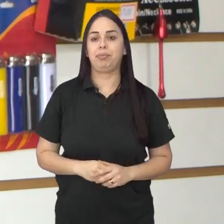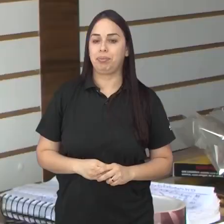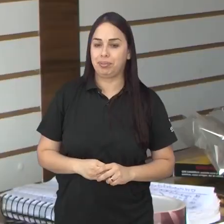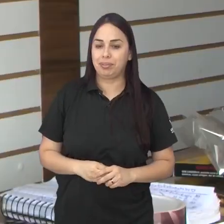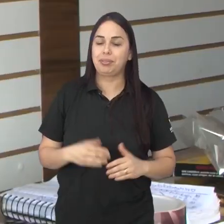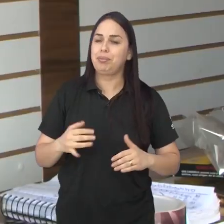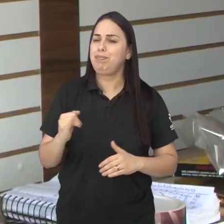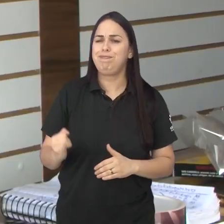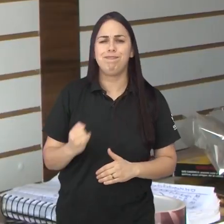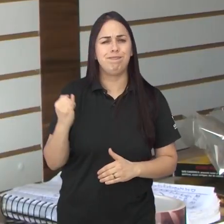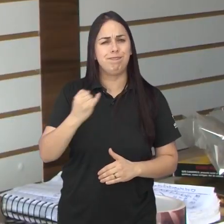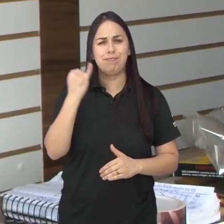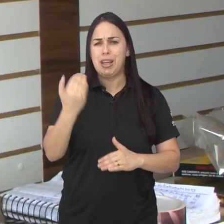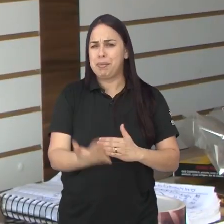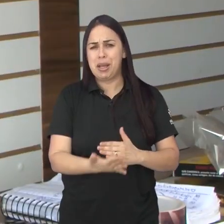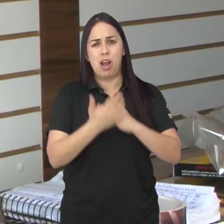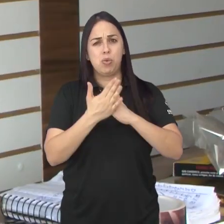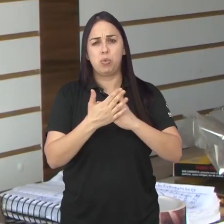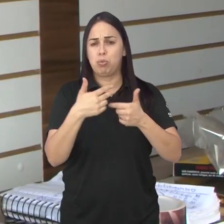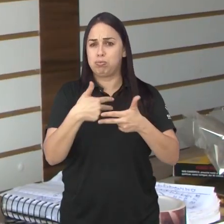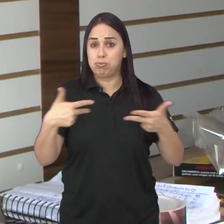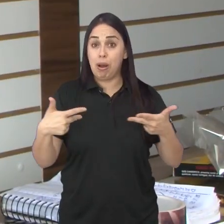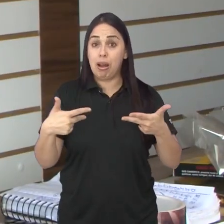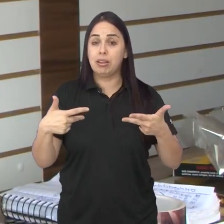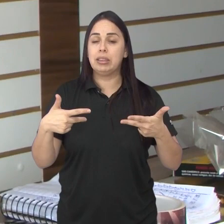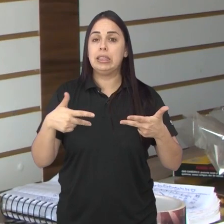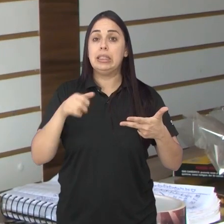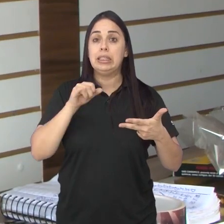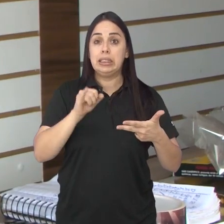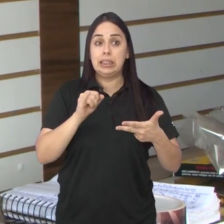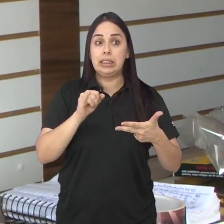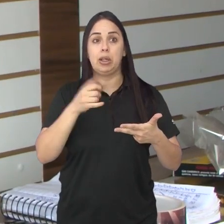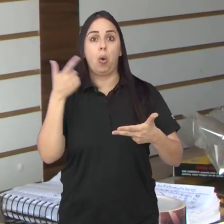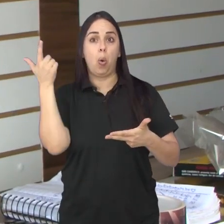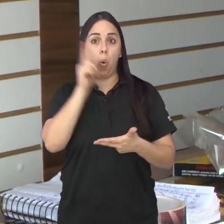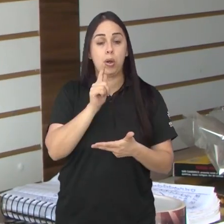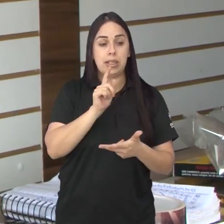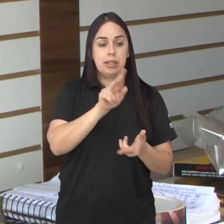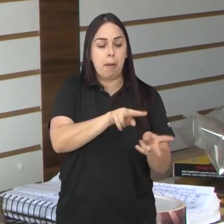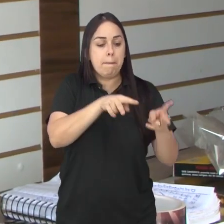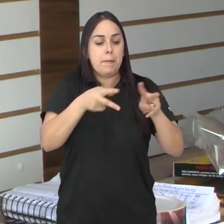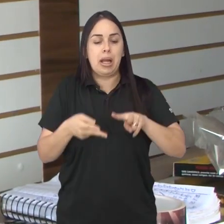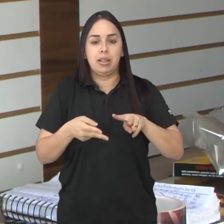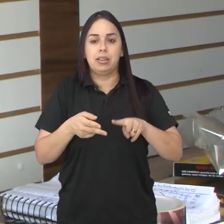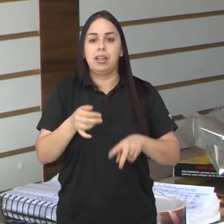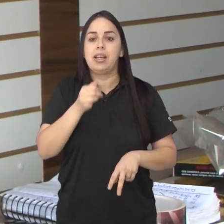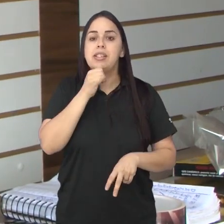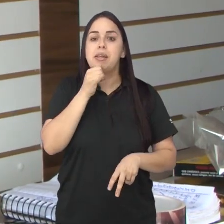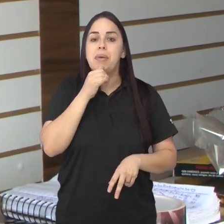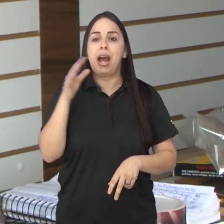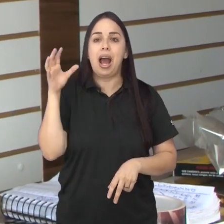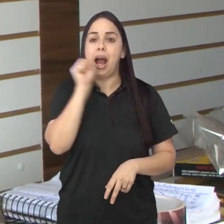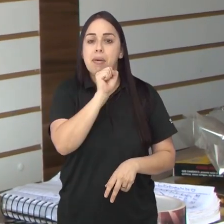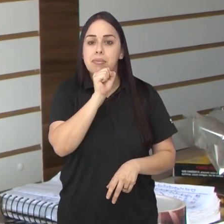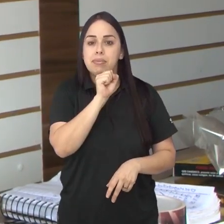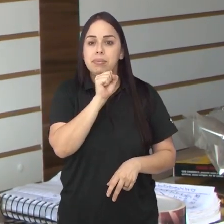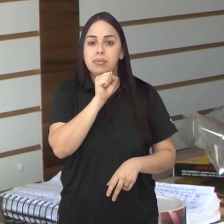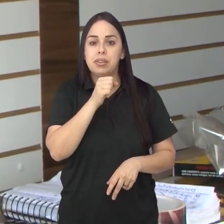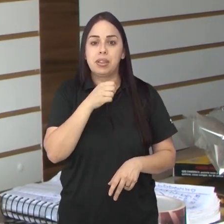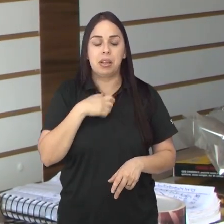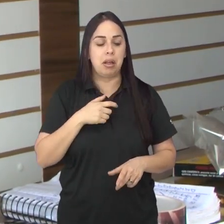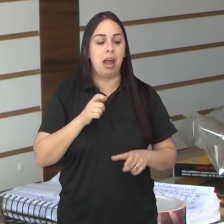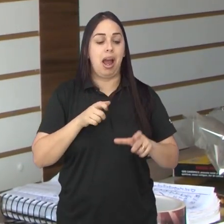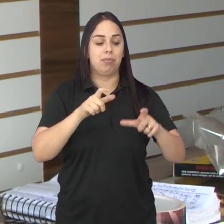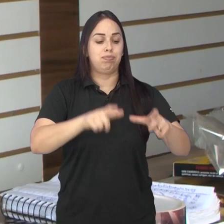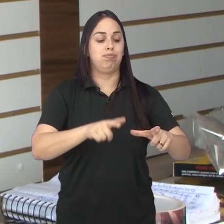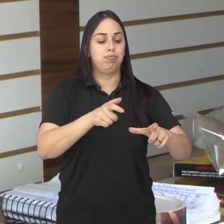segura. É muito importante, benéfico, logicamente, porque quem tem o acesso, eles vão ali na chave, ó.